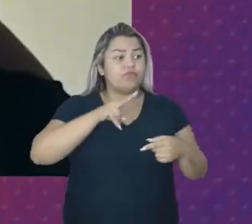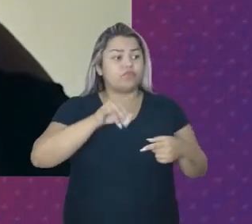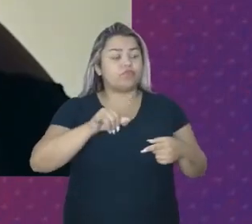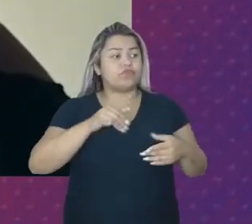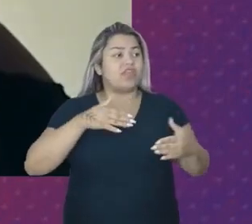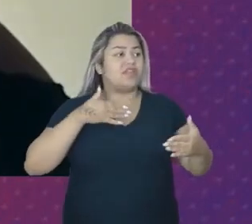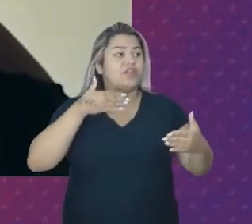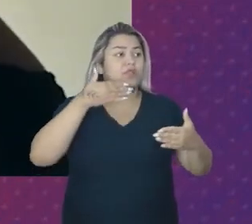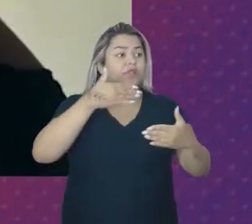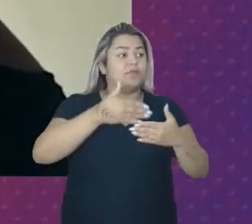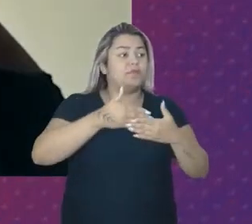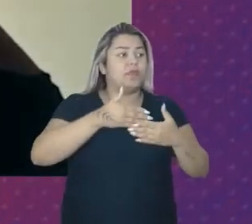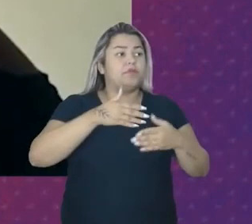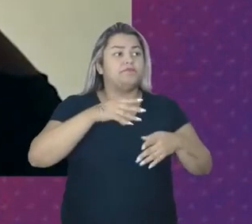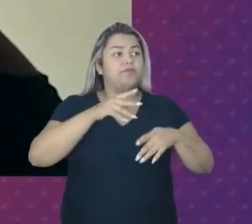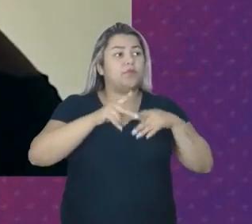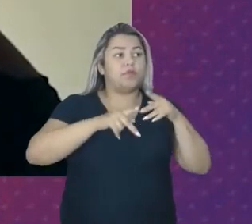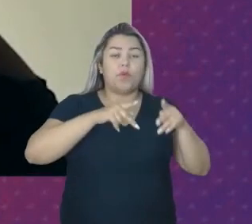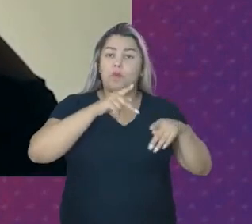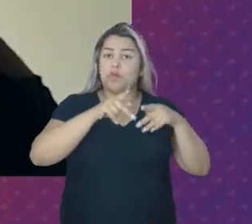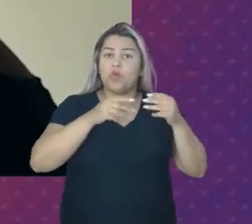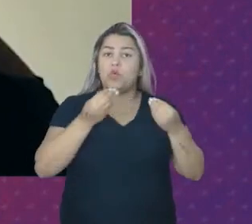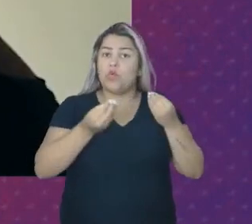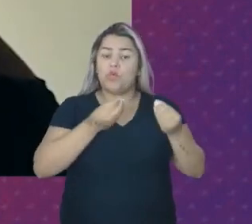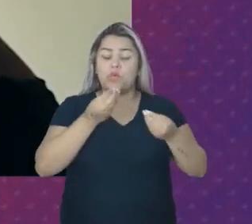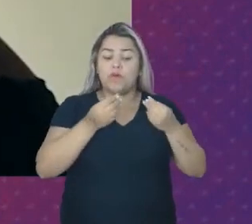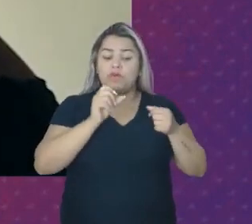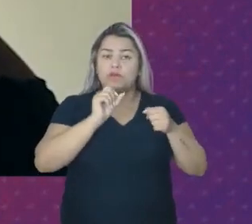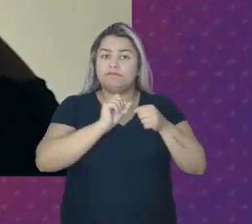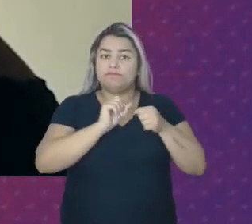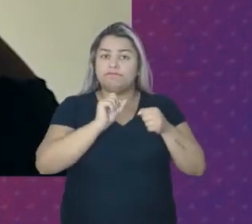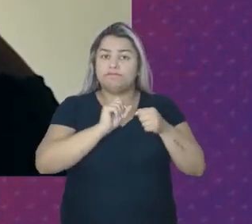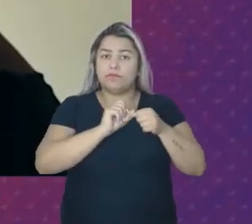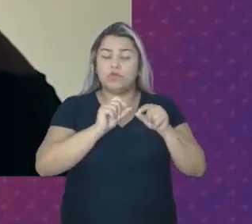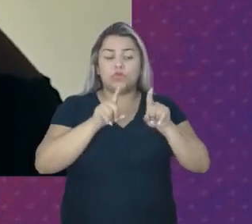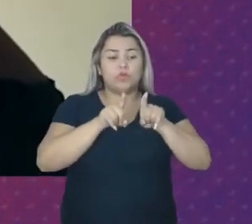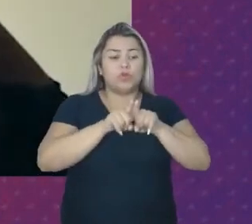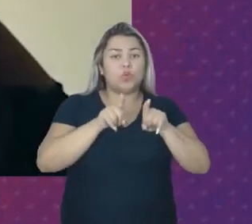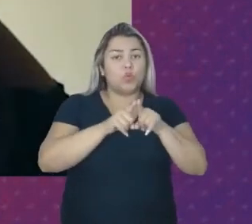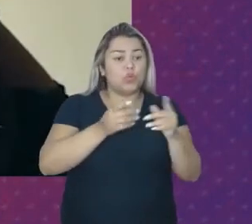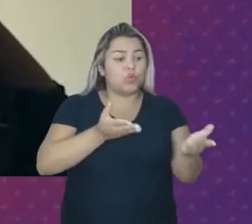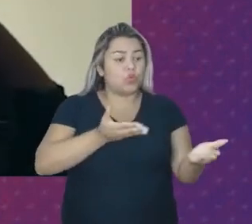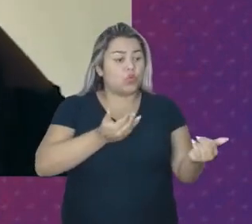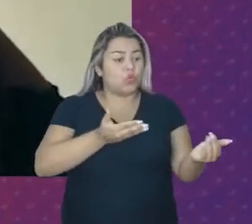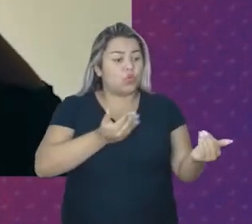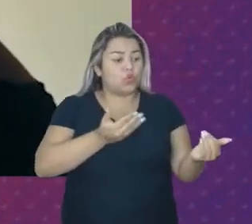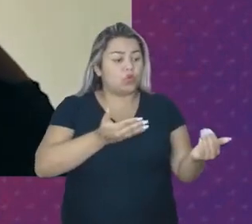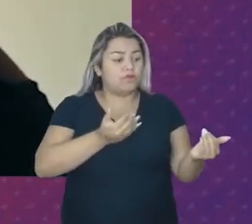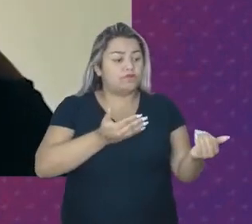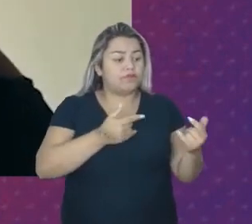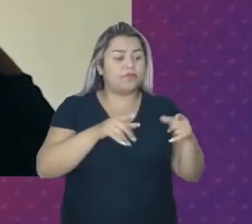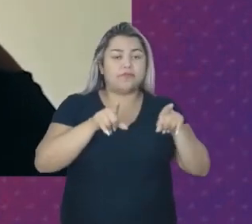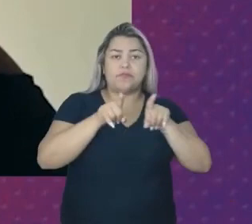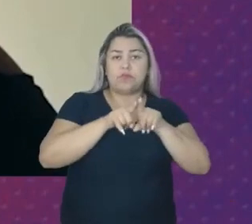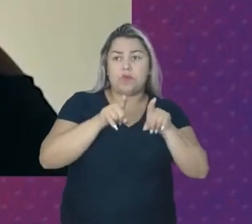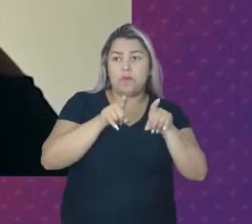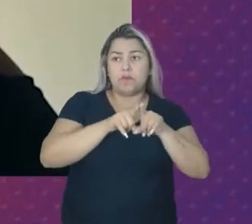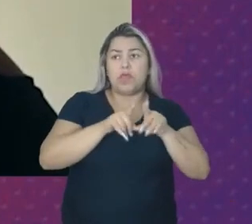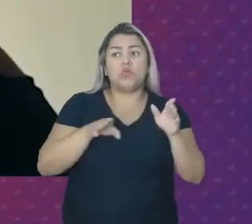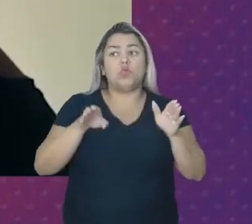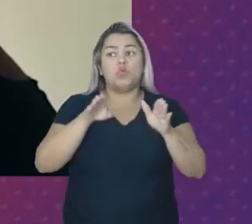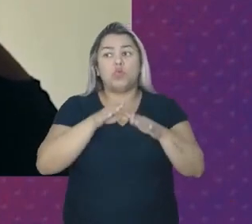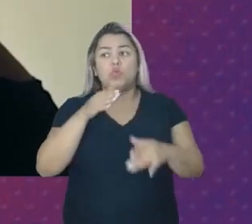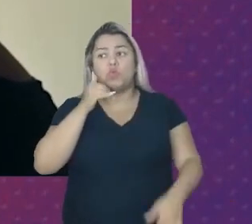melhor o meu público. Como que a gente pode fazer isso? No meu caso, com as jovens, possivelmente com reels, que chegam a mais